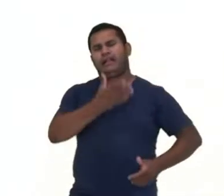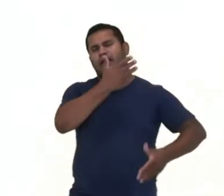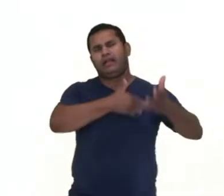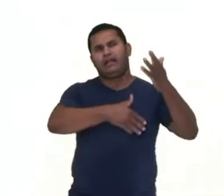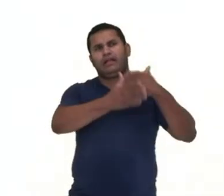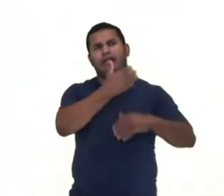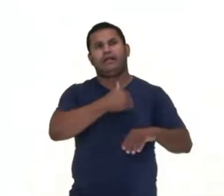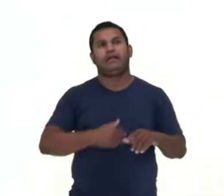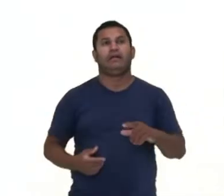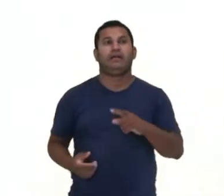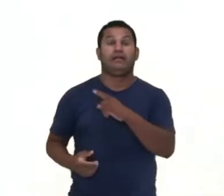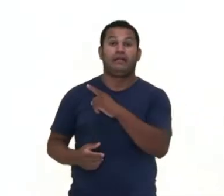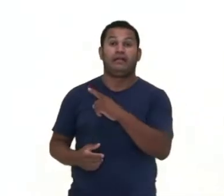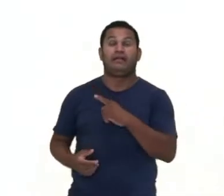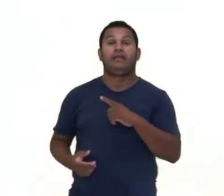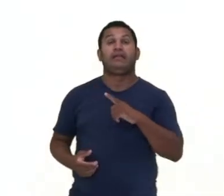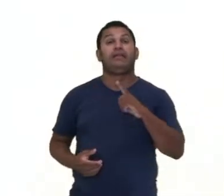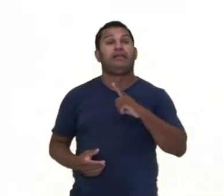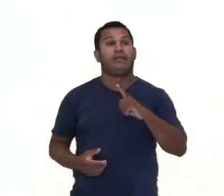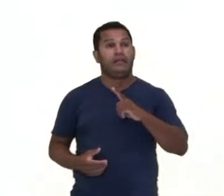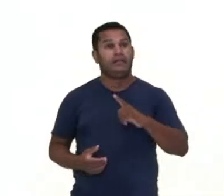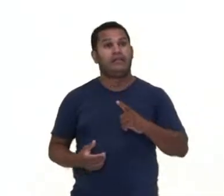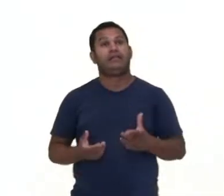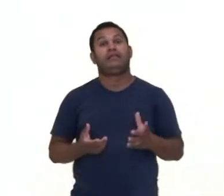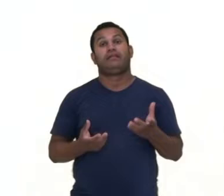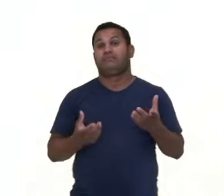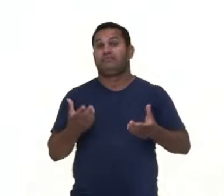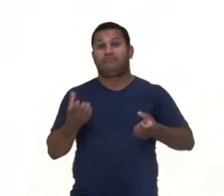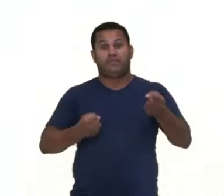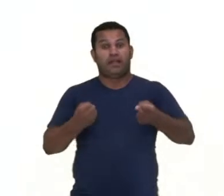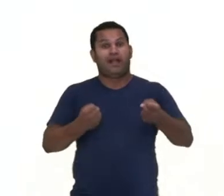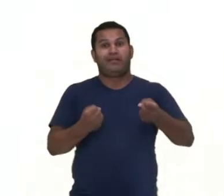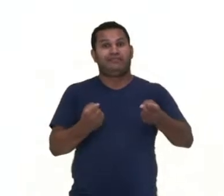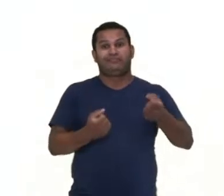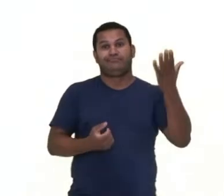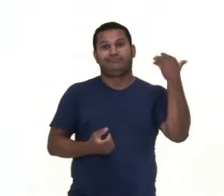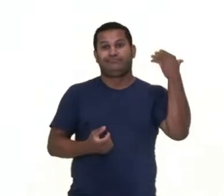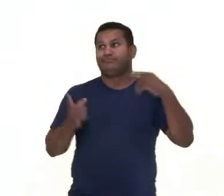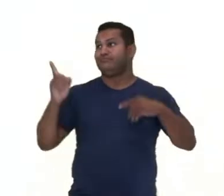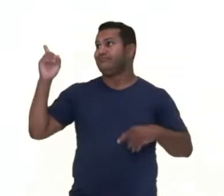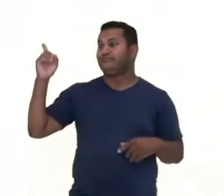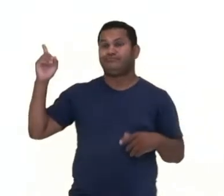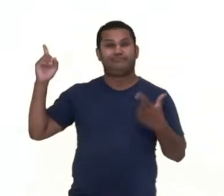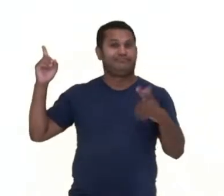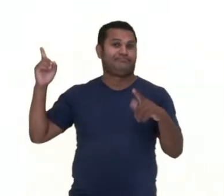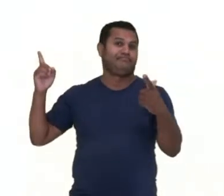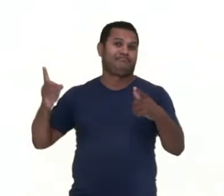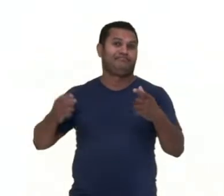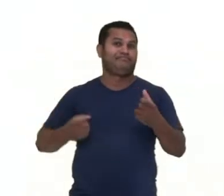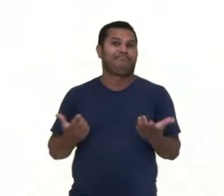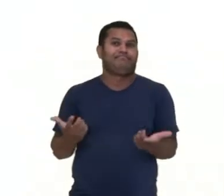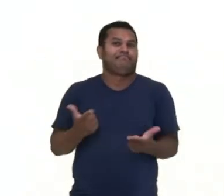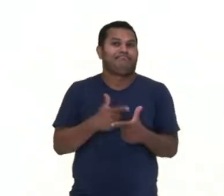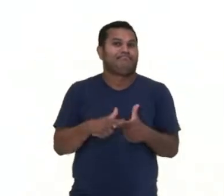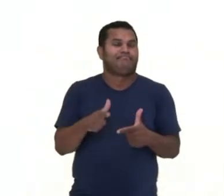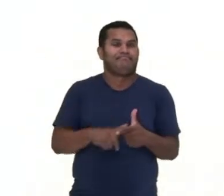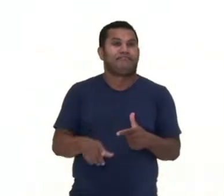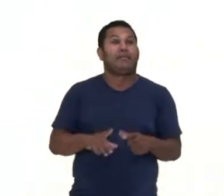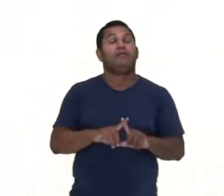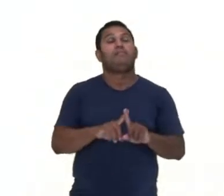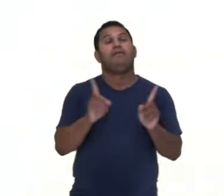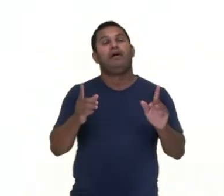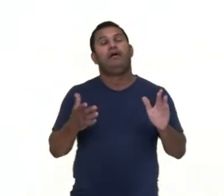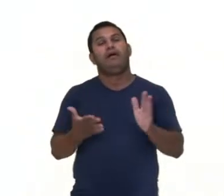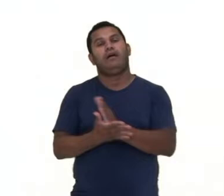carros, situações similares ao nosso dilema demandavam uma quantidade considerável de trabalho. No século XVII, o físico e matemático